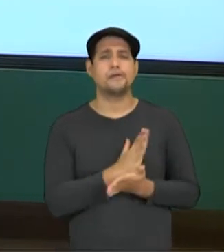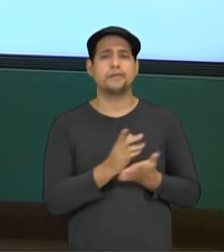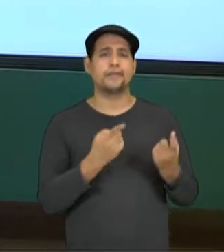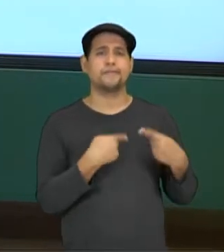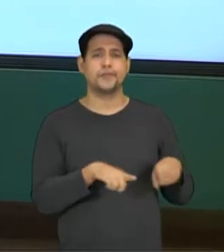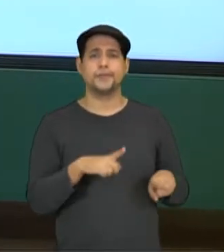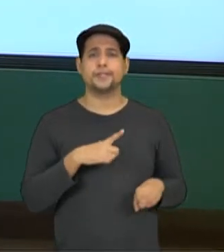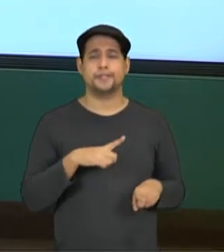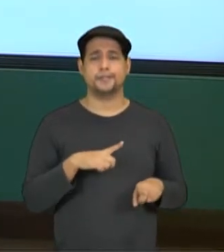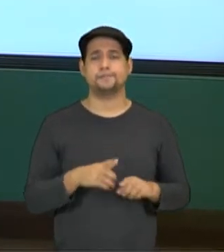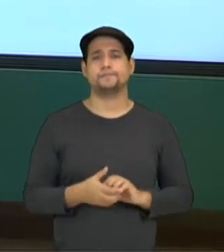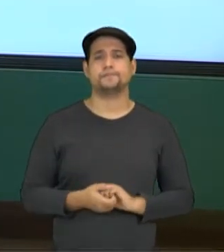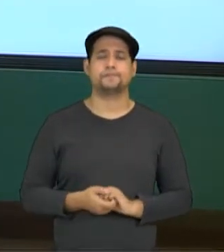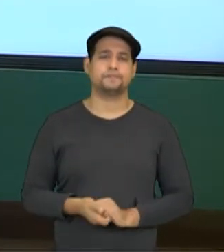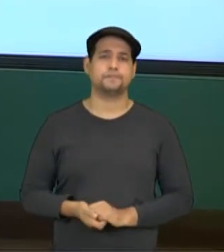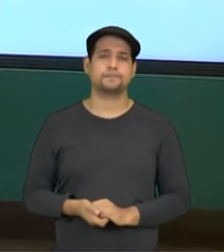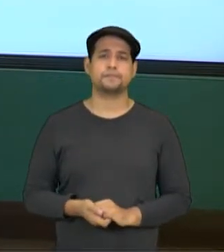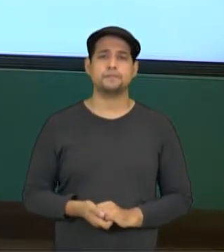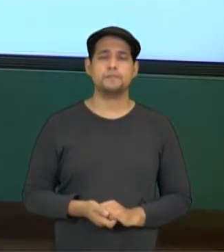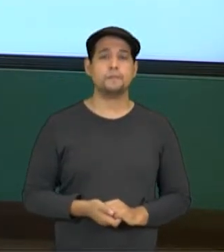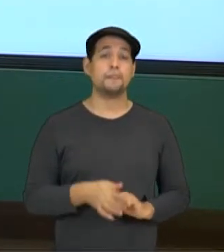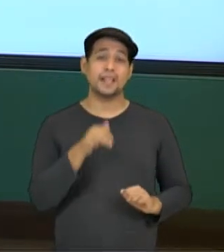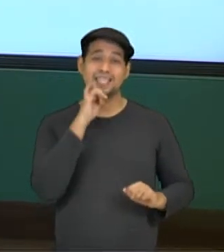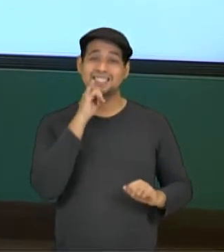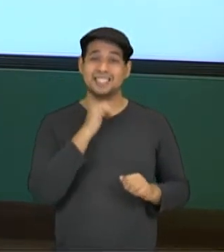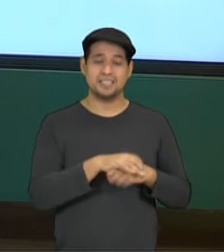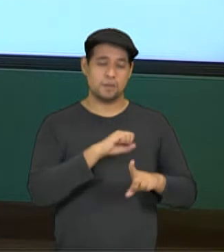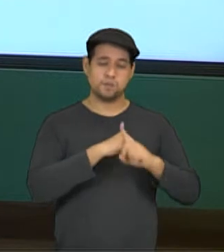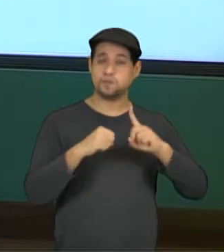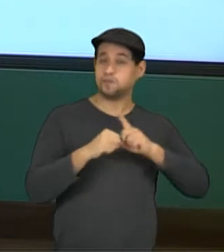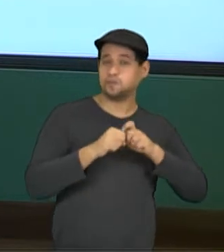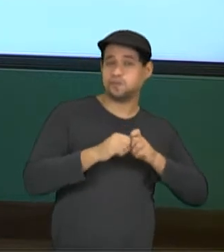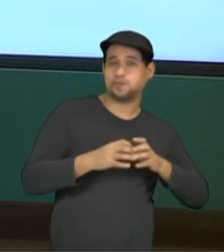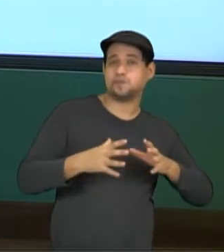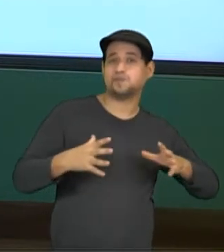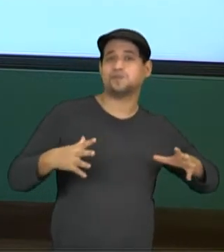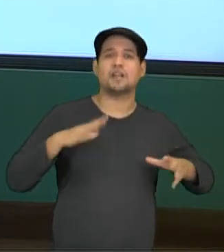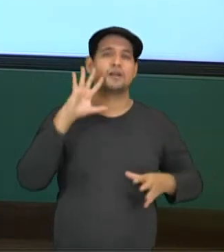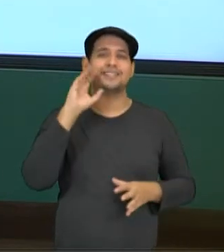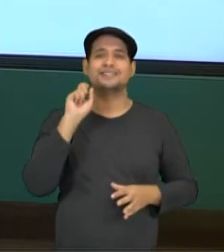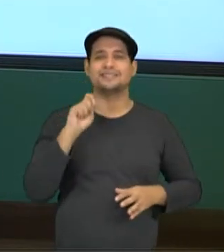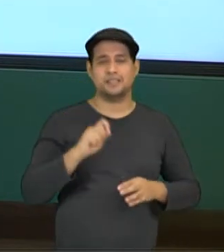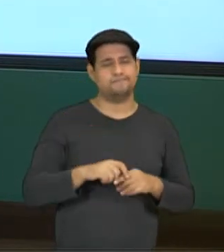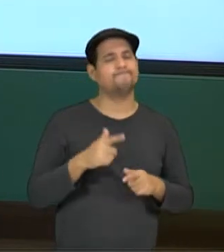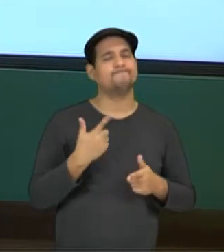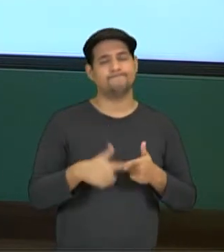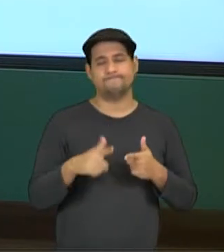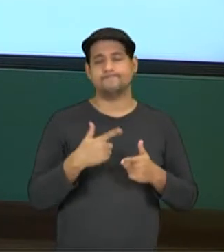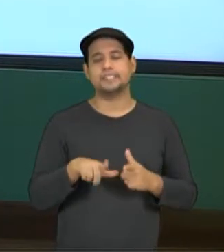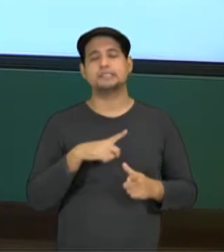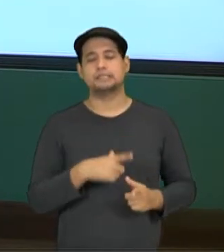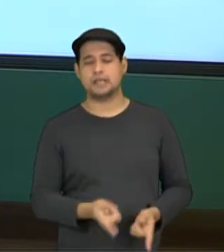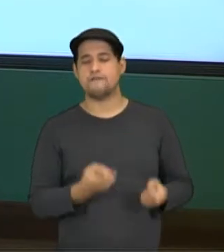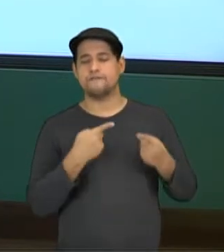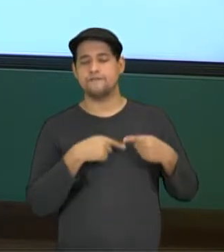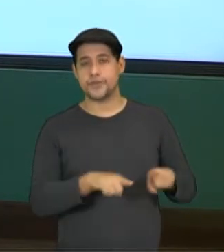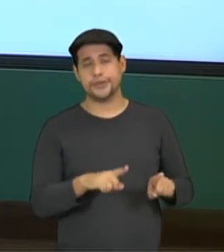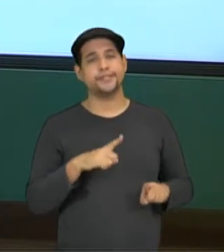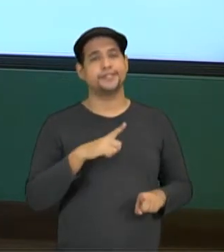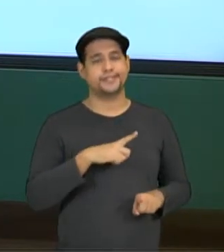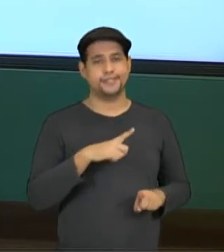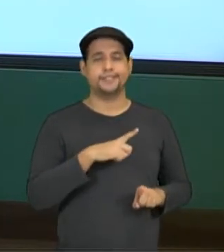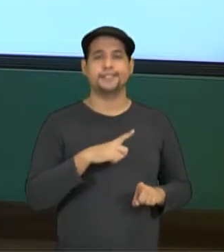desafios complexos também, né? Então, quanto maior a sociedade, muito provavelmente maiores serão os desafios que essa